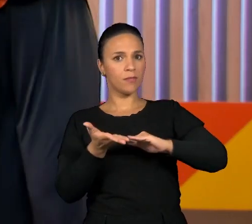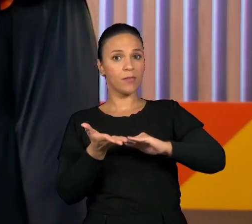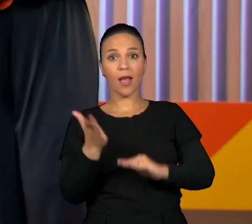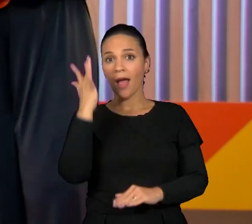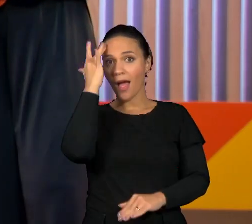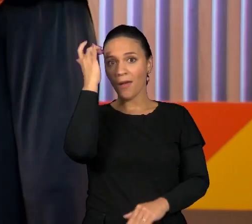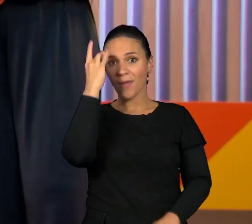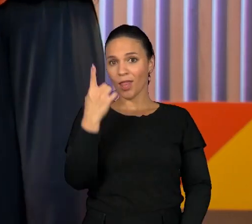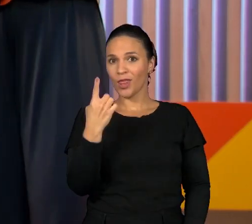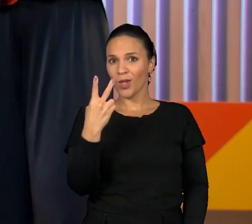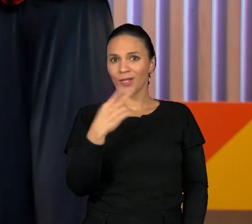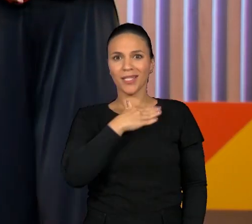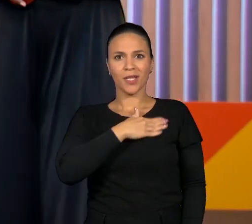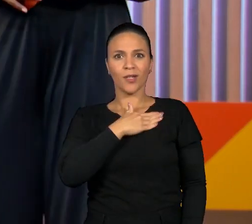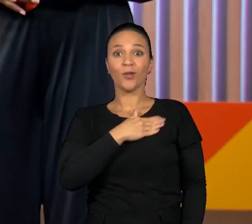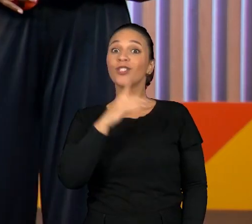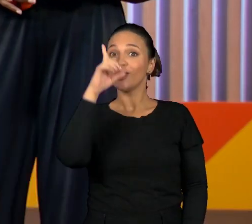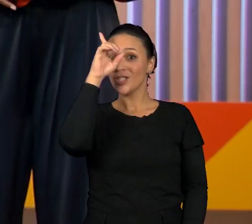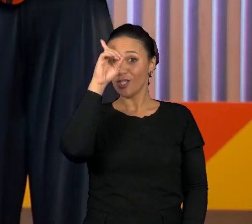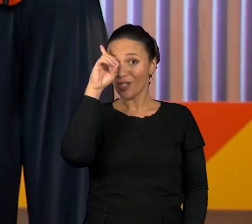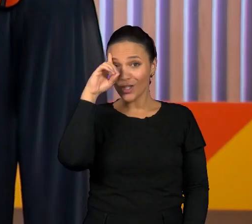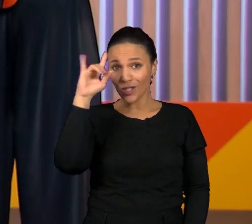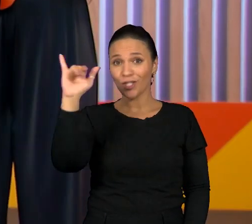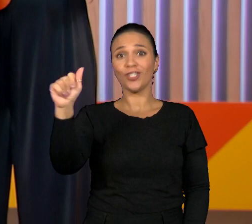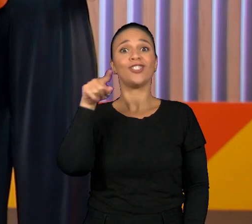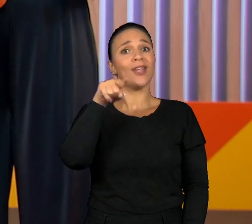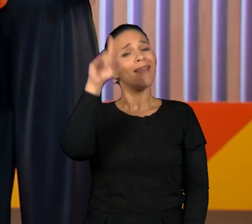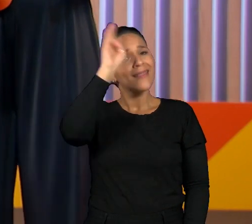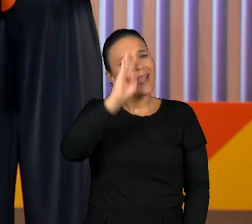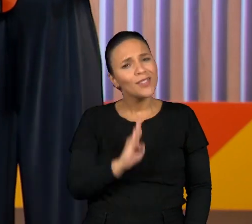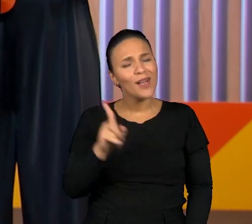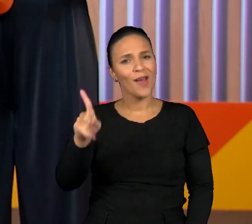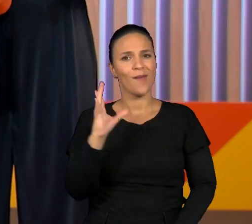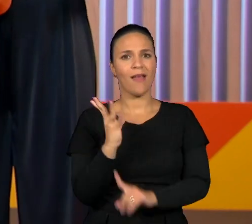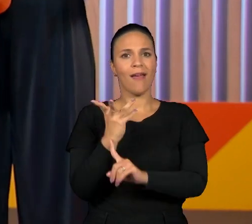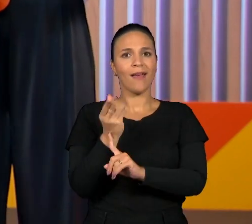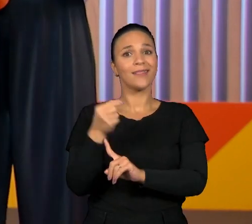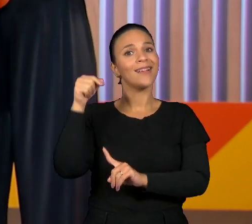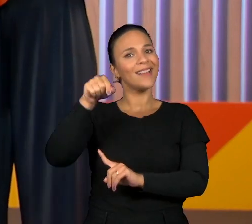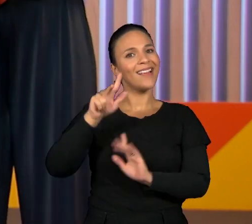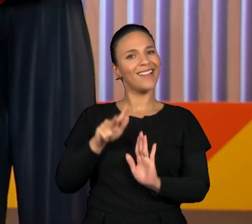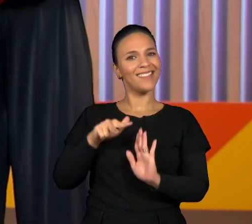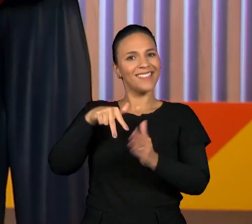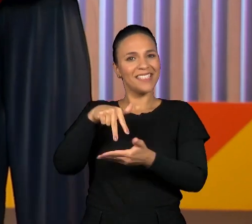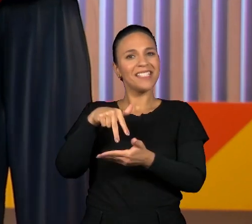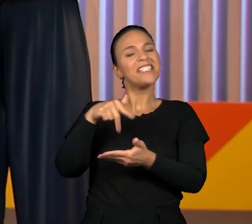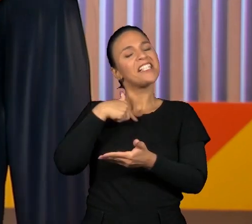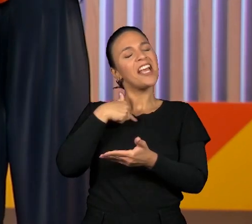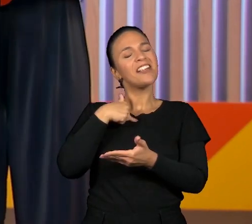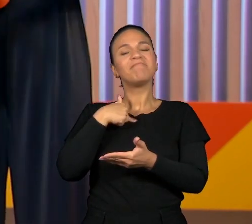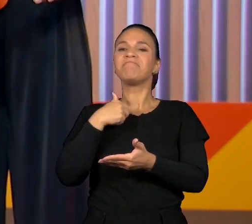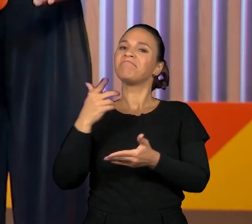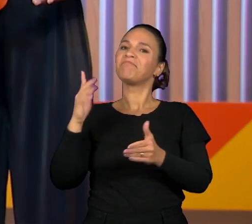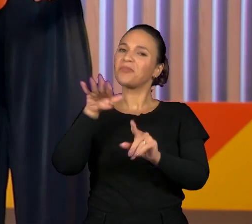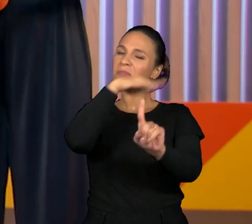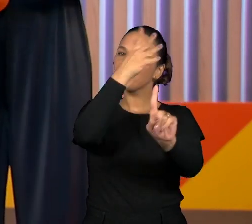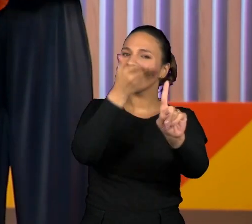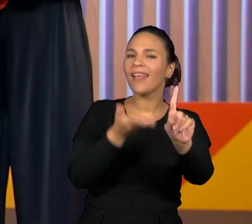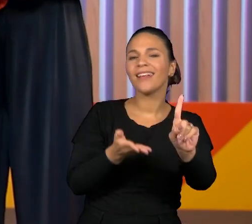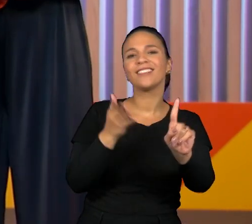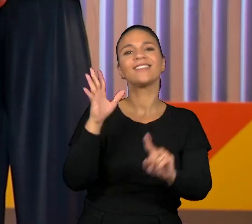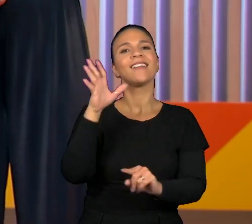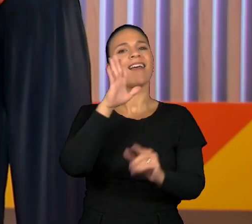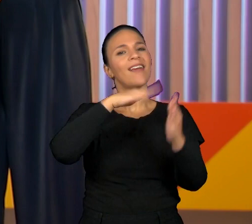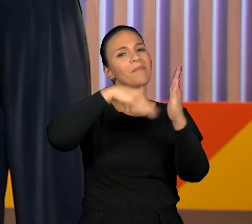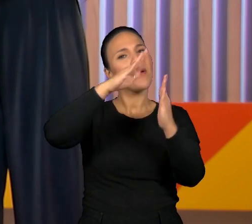de agosto, é o Dia Nacional das Artes, o Estação Livre faz uma reverência às belas artes, mostrando um pouco de cada